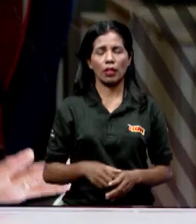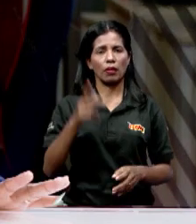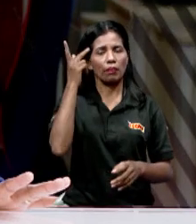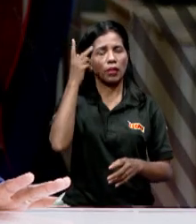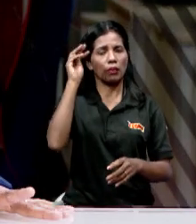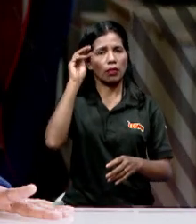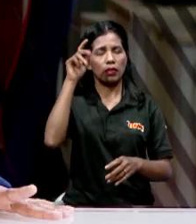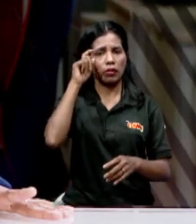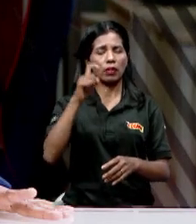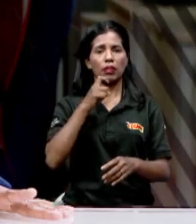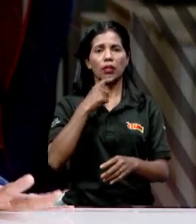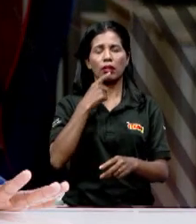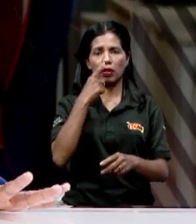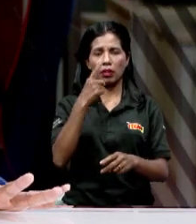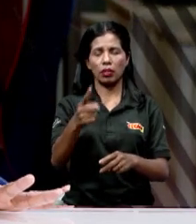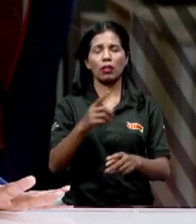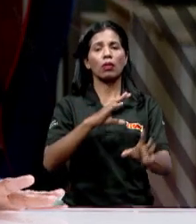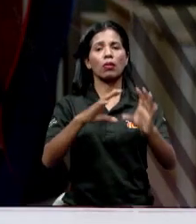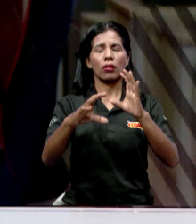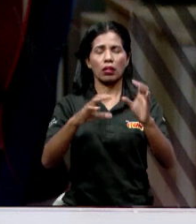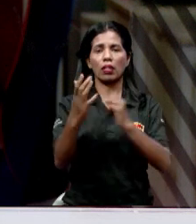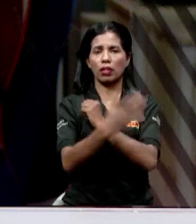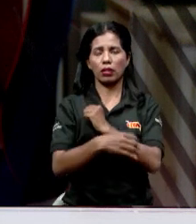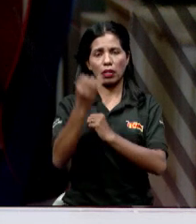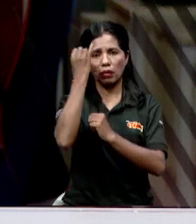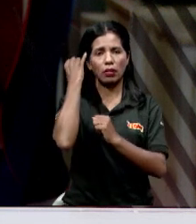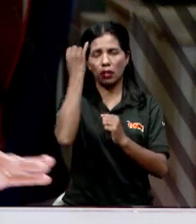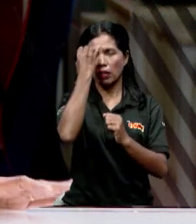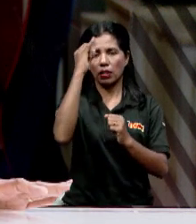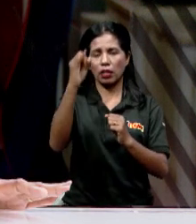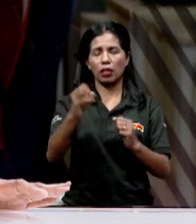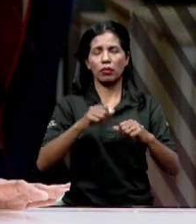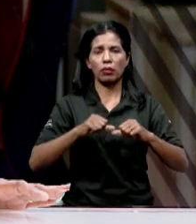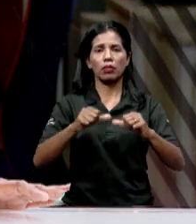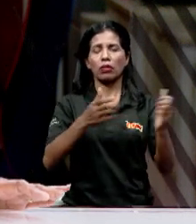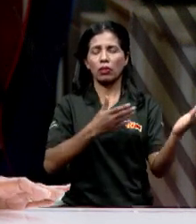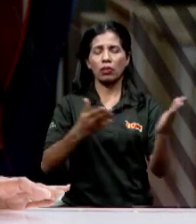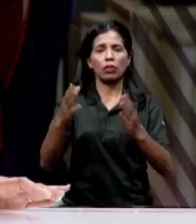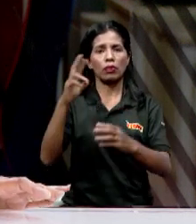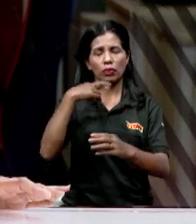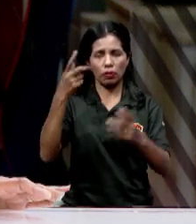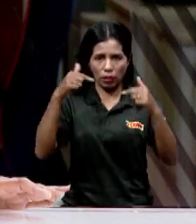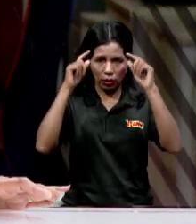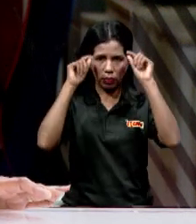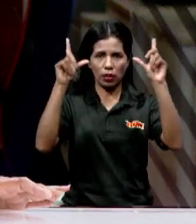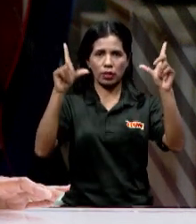Primeiro-ministro Kairala Shinana Guzmão contacta na nação Índia a contínuo impor da Foz, meio Timor-Leste.